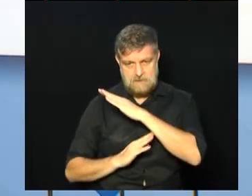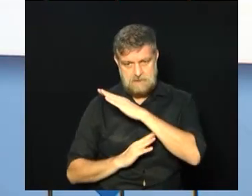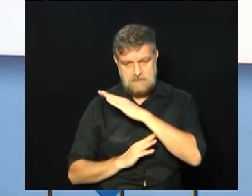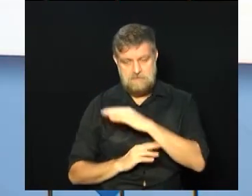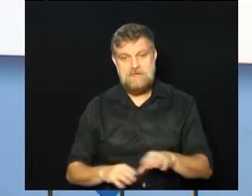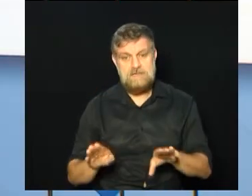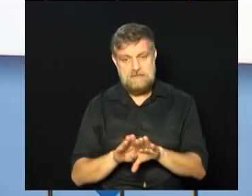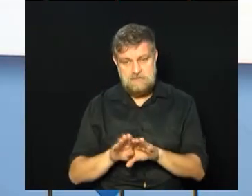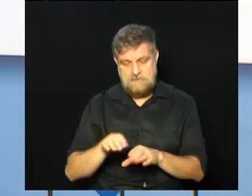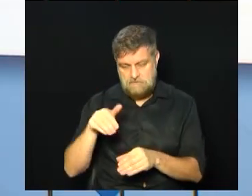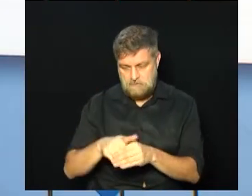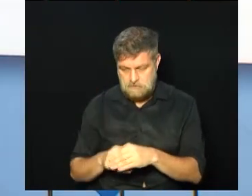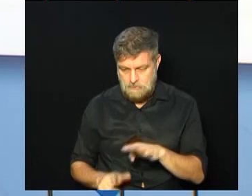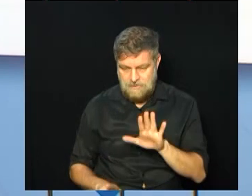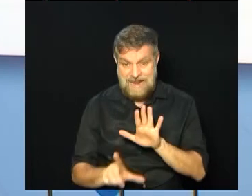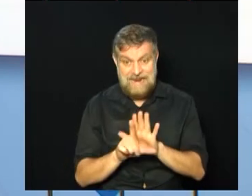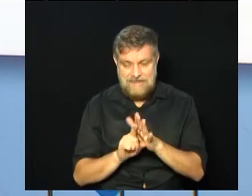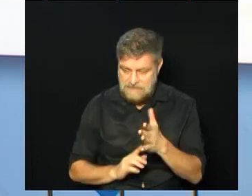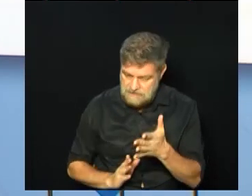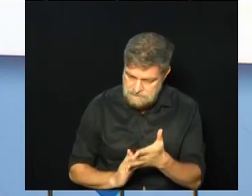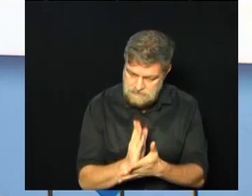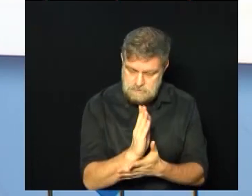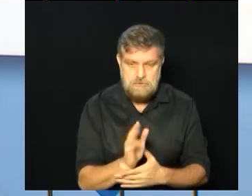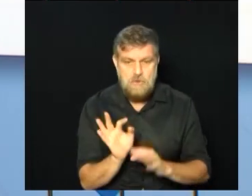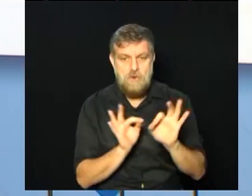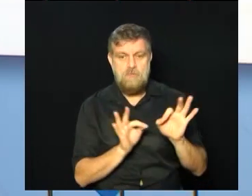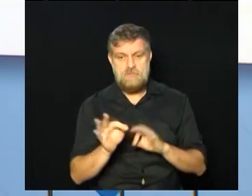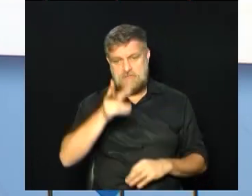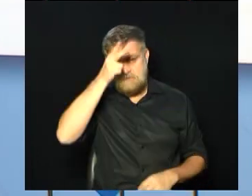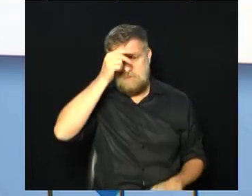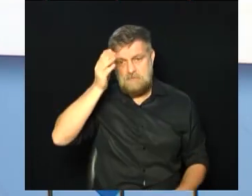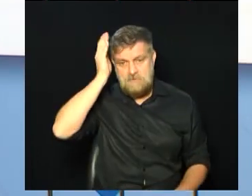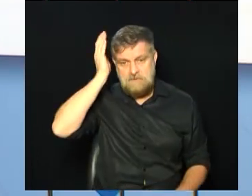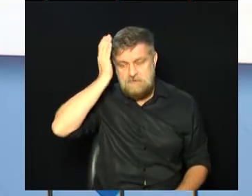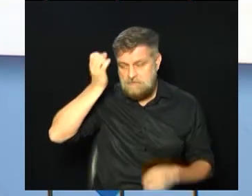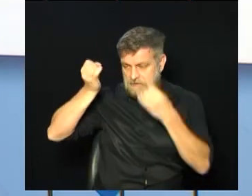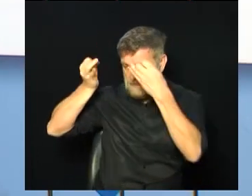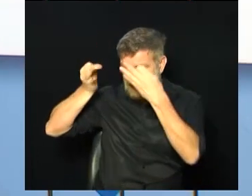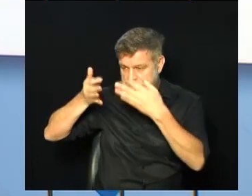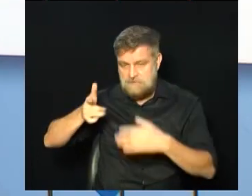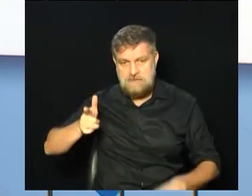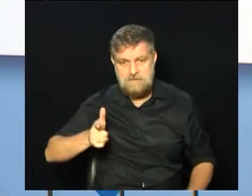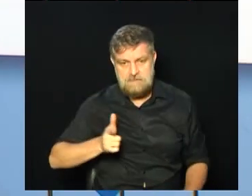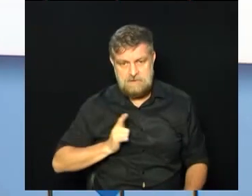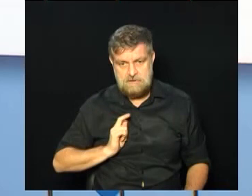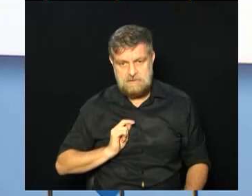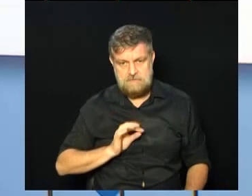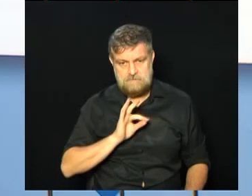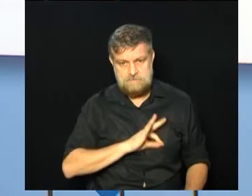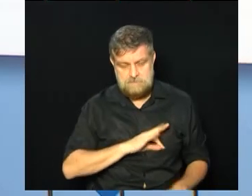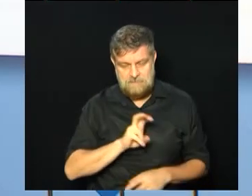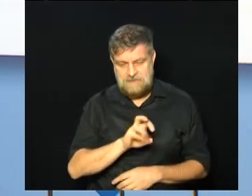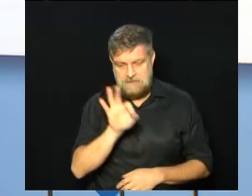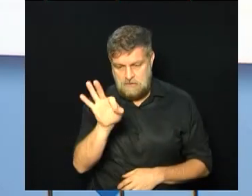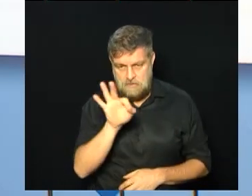aprovou também em primeira discussão o projeto de autoria do prefeito que trata da gratificação de 5%